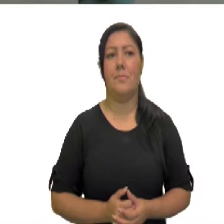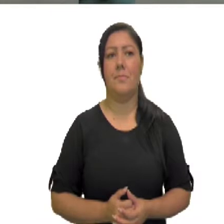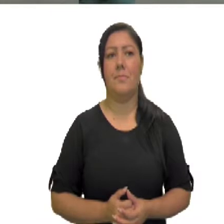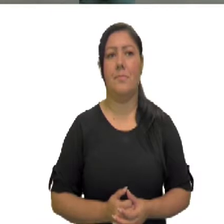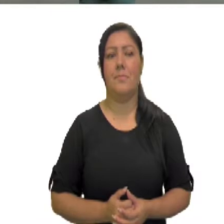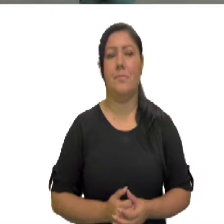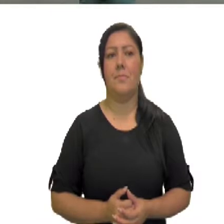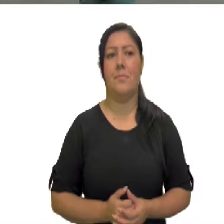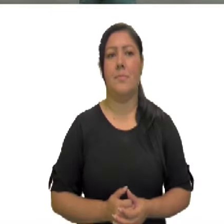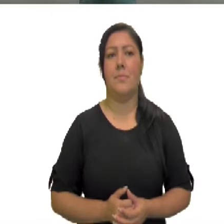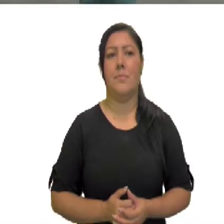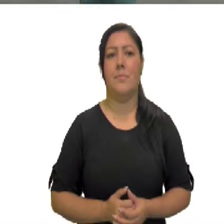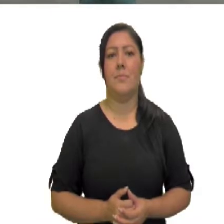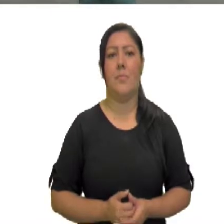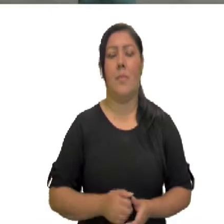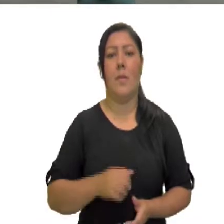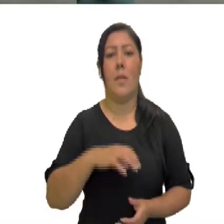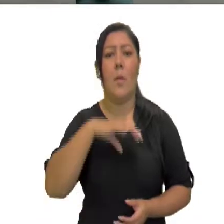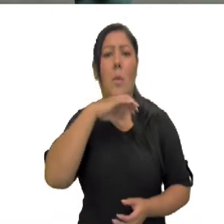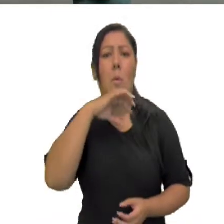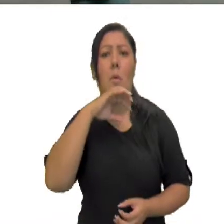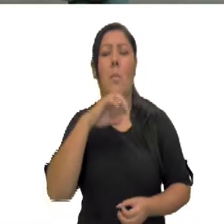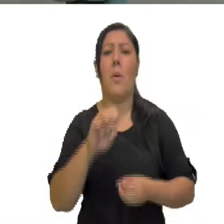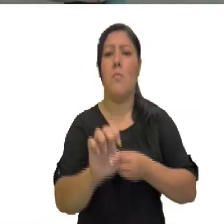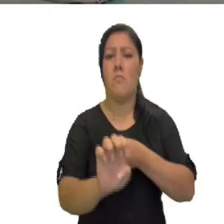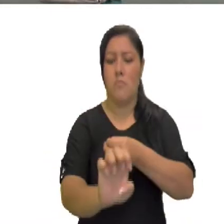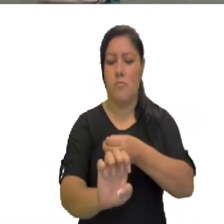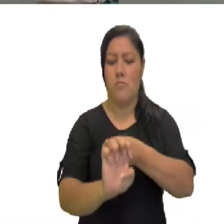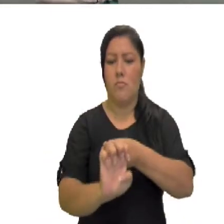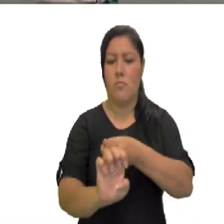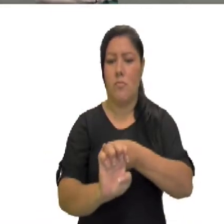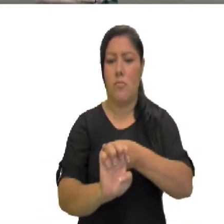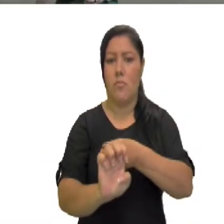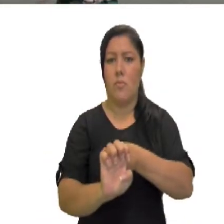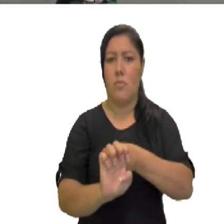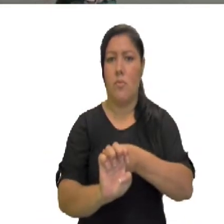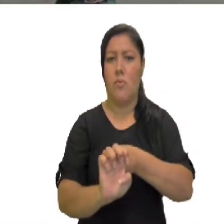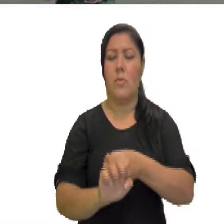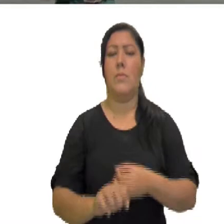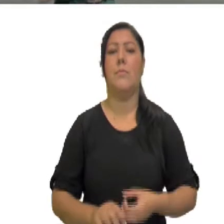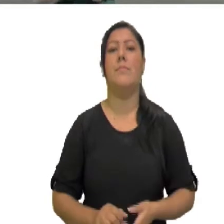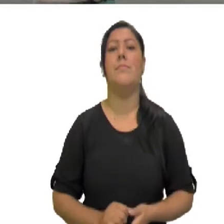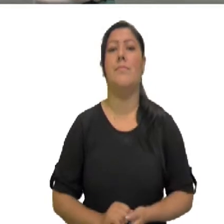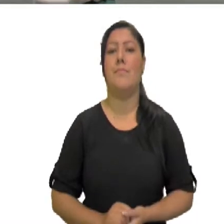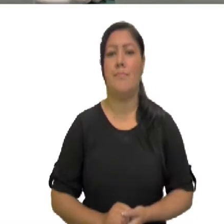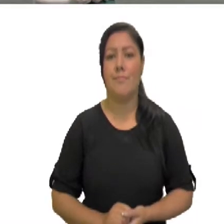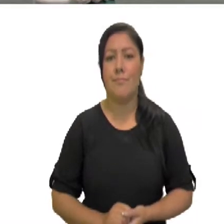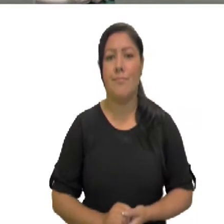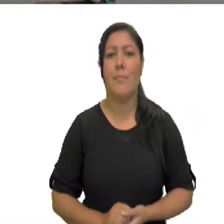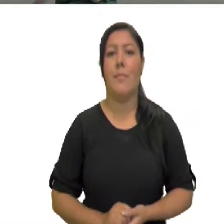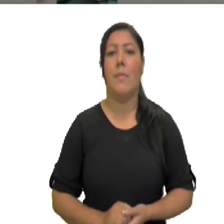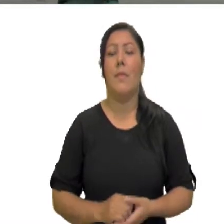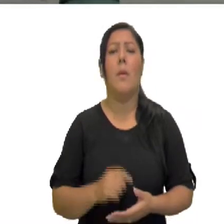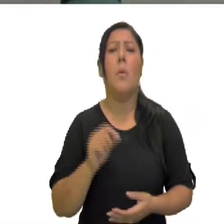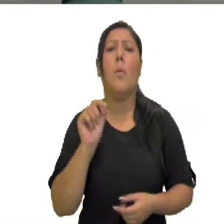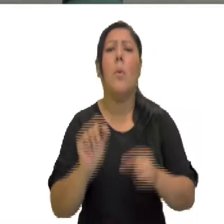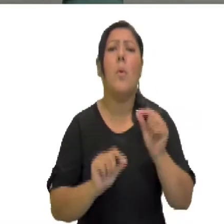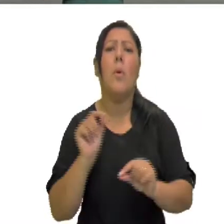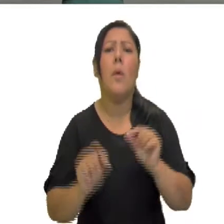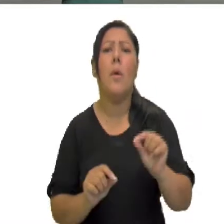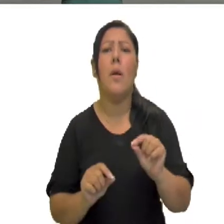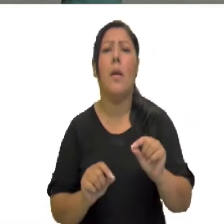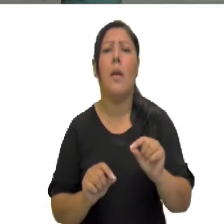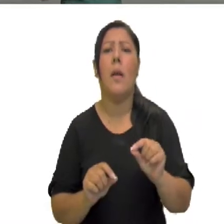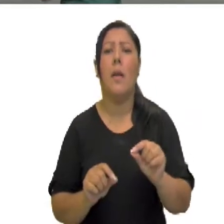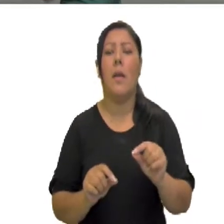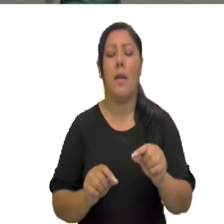ser eucarionte. O que é um ser eucarionte mesmo? Suas células têm o